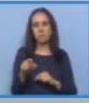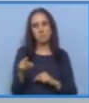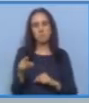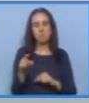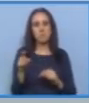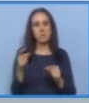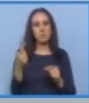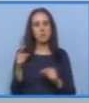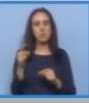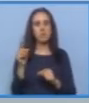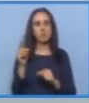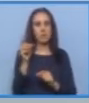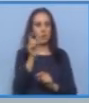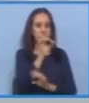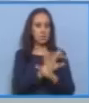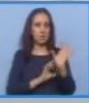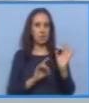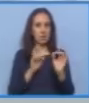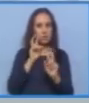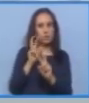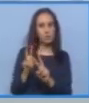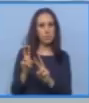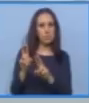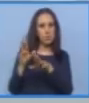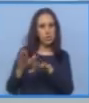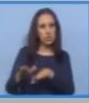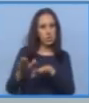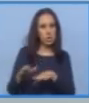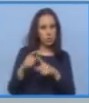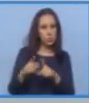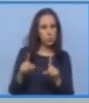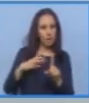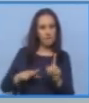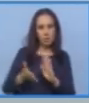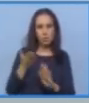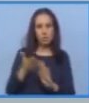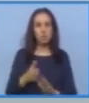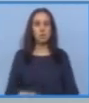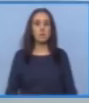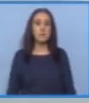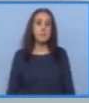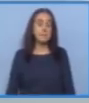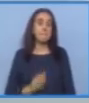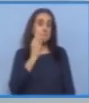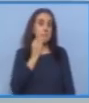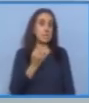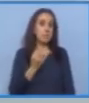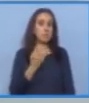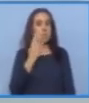o Islão? Penso que sim. E é urgente essa imagem diferente? Creio que sim. Bem, temos...